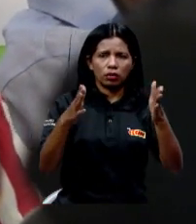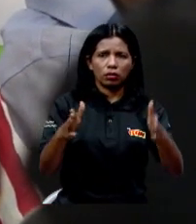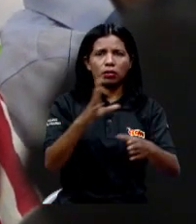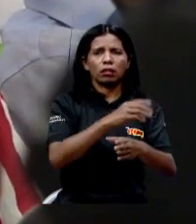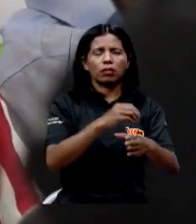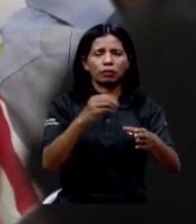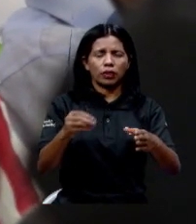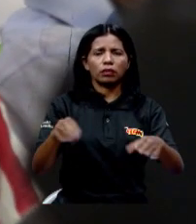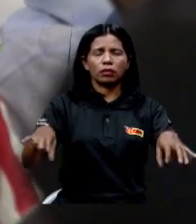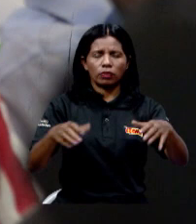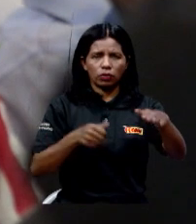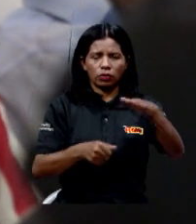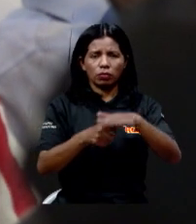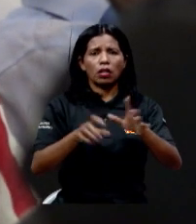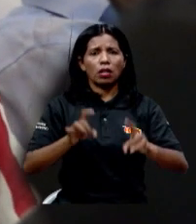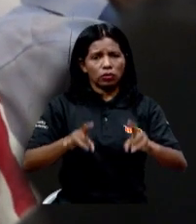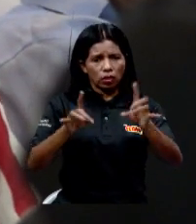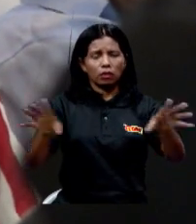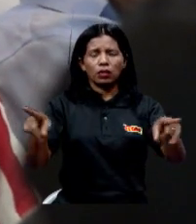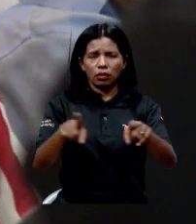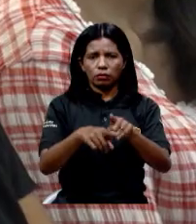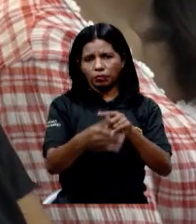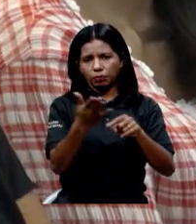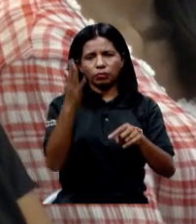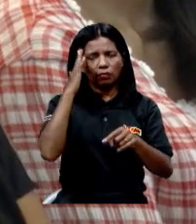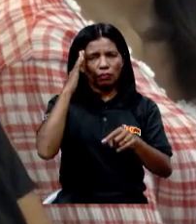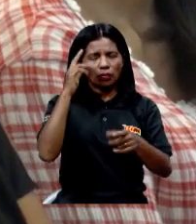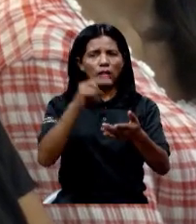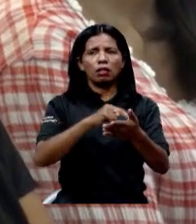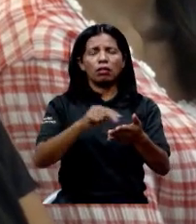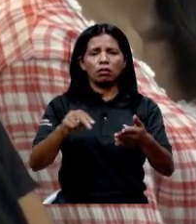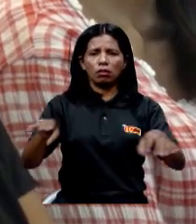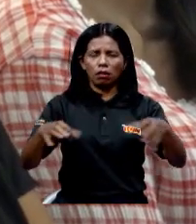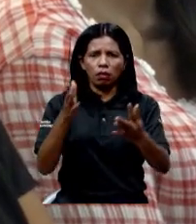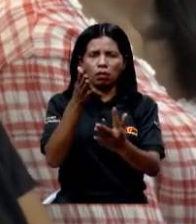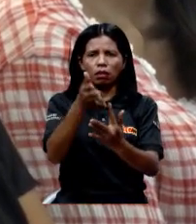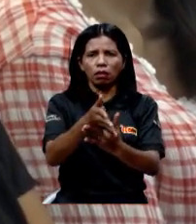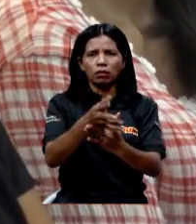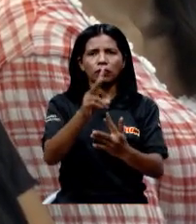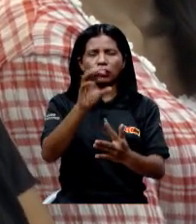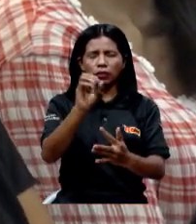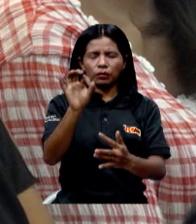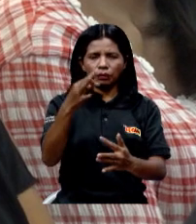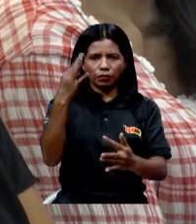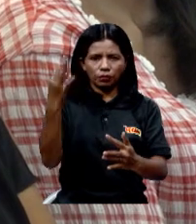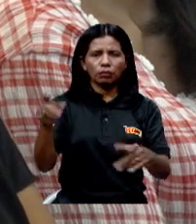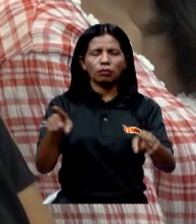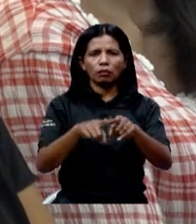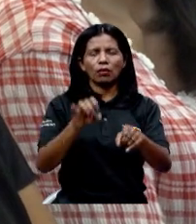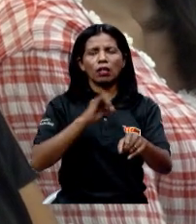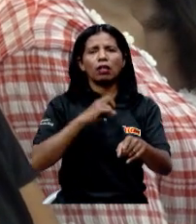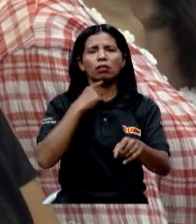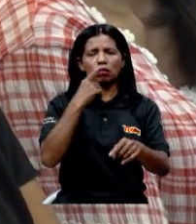trabalhador ilegal. Australia mo sanesan ita bot sehat ini katak nomor travel utama Australia ia 2019 meleta ne ansa dak bai bai na sempre